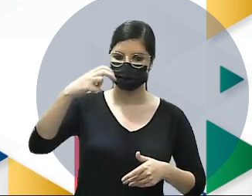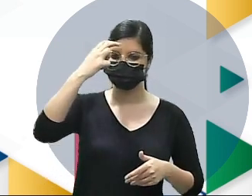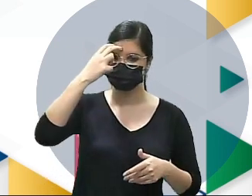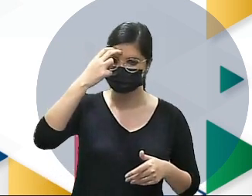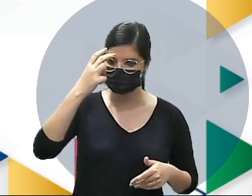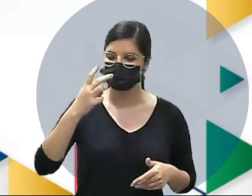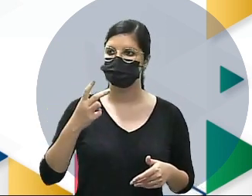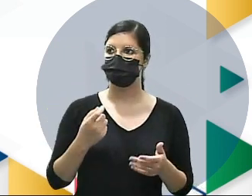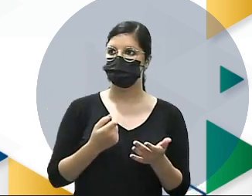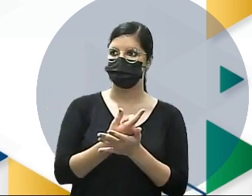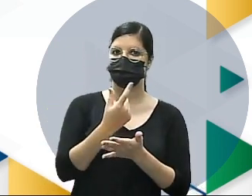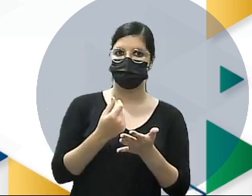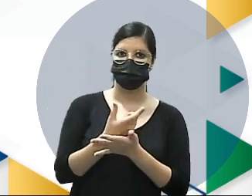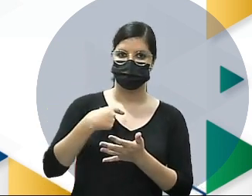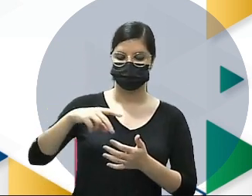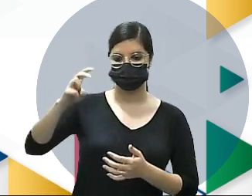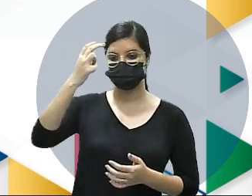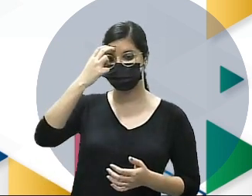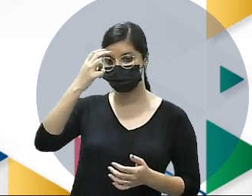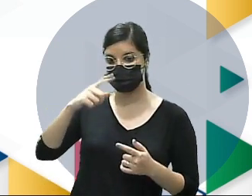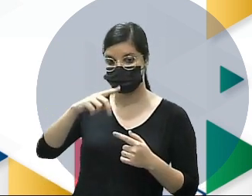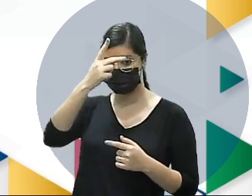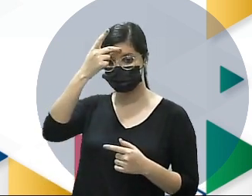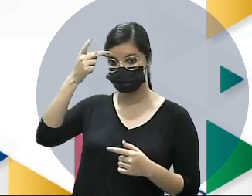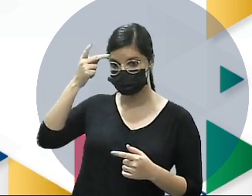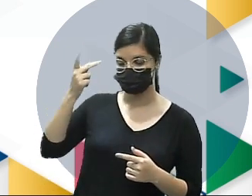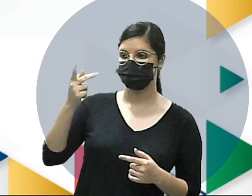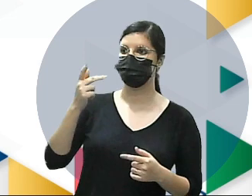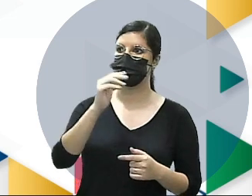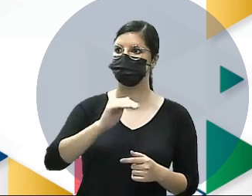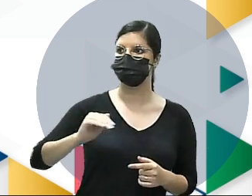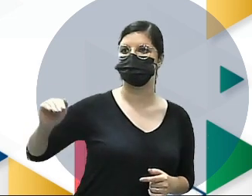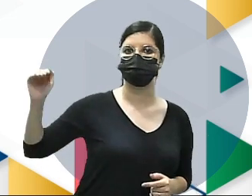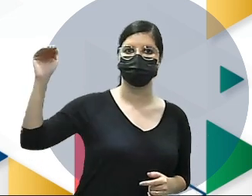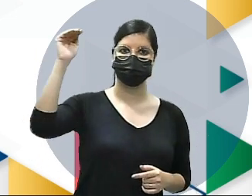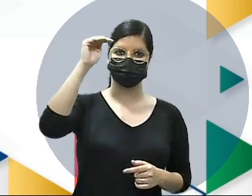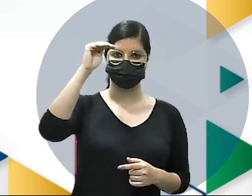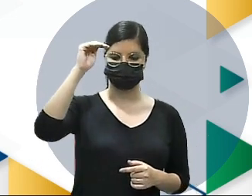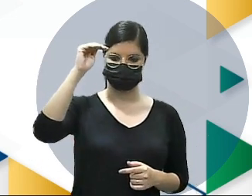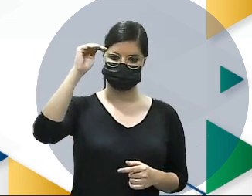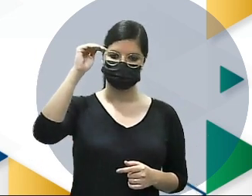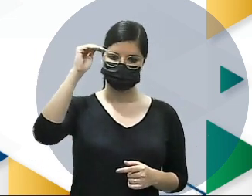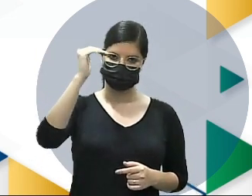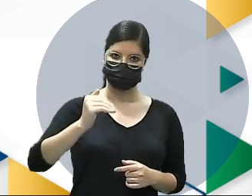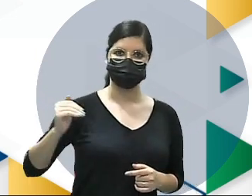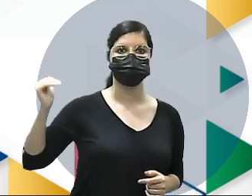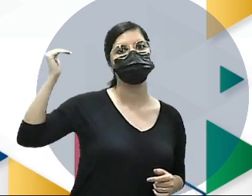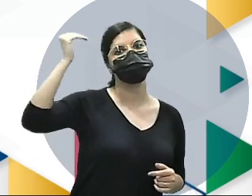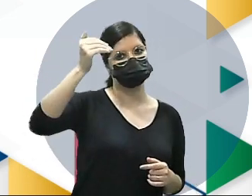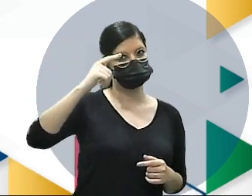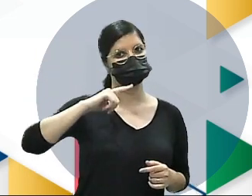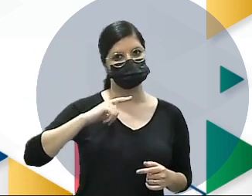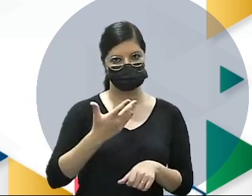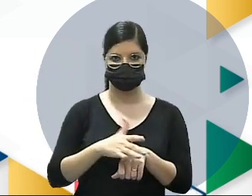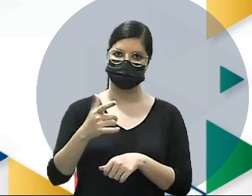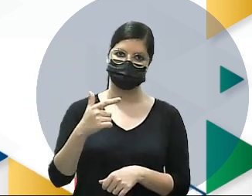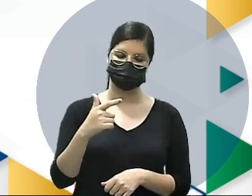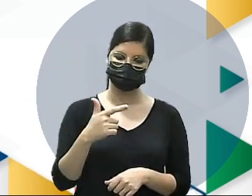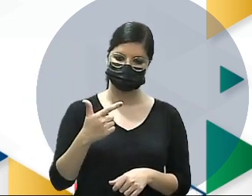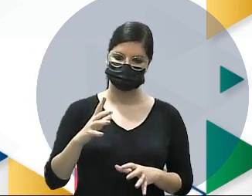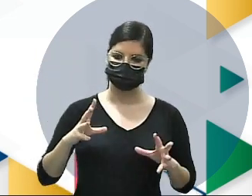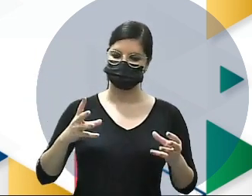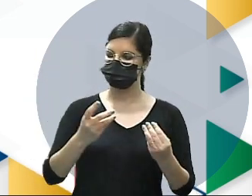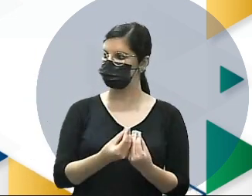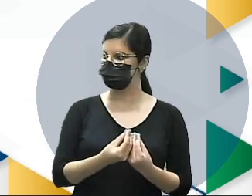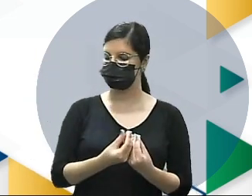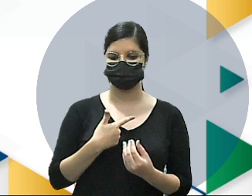de cultura só quem consumir esse tipo de cultura ela as pessoas de classe mais elevada né não era uma não era uma prática que chegava